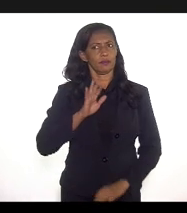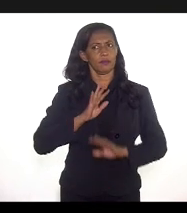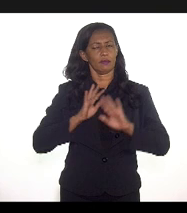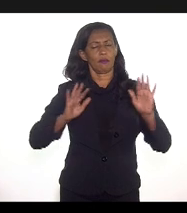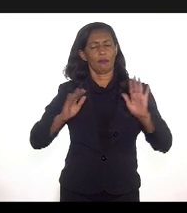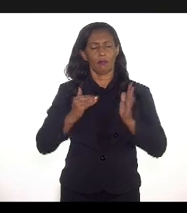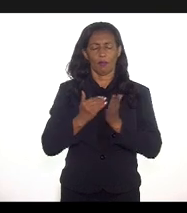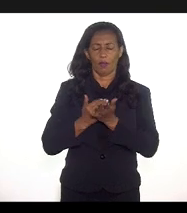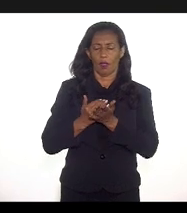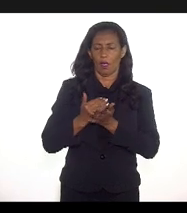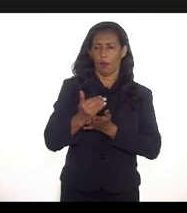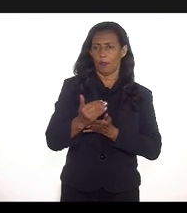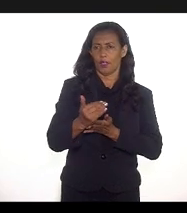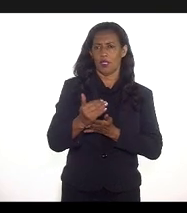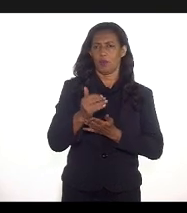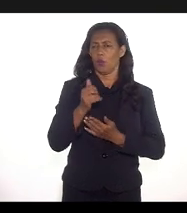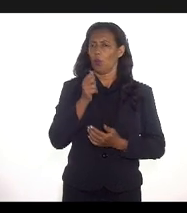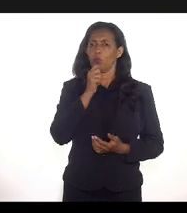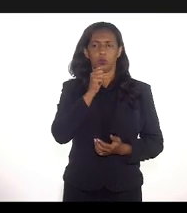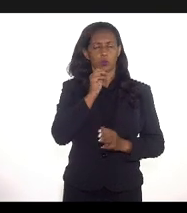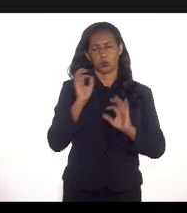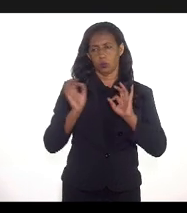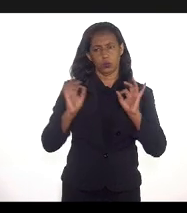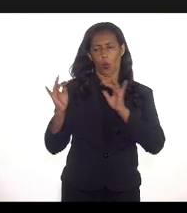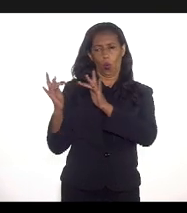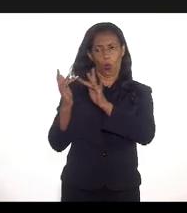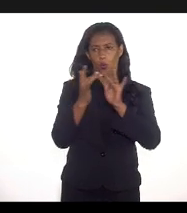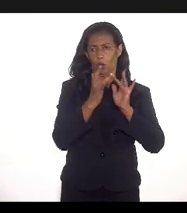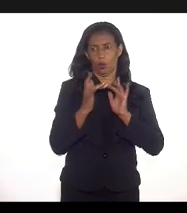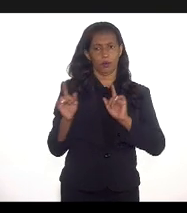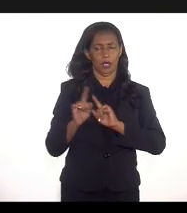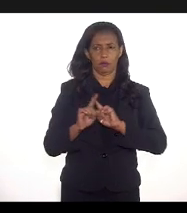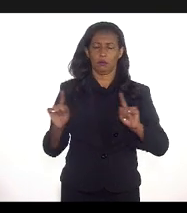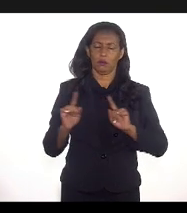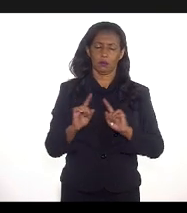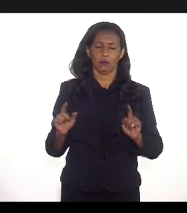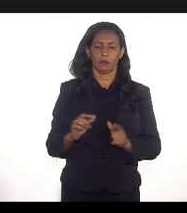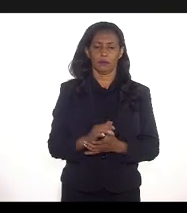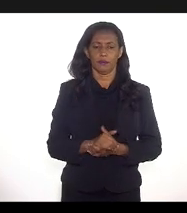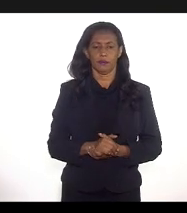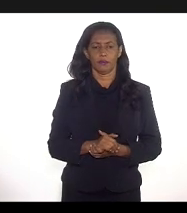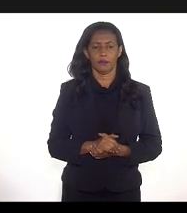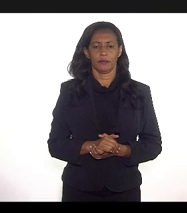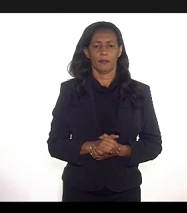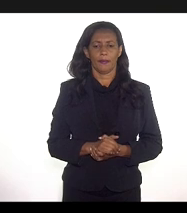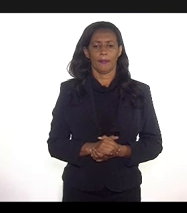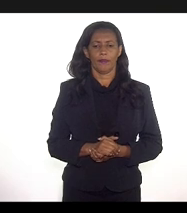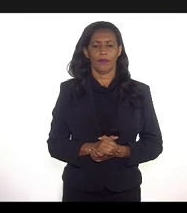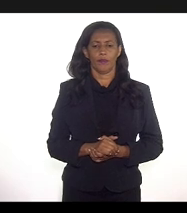Então, a princípio, a gente não teve nenhum contato com eles, não. Mas